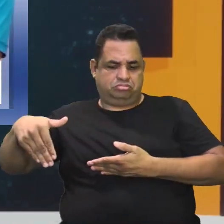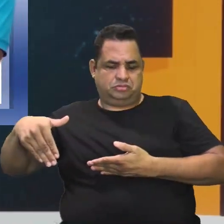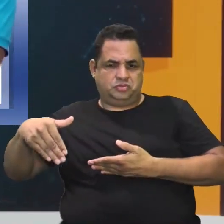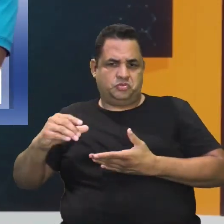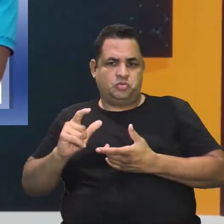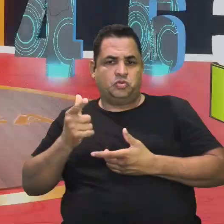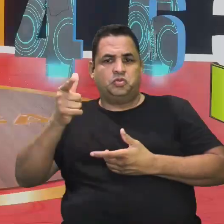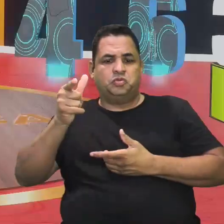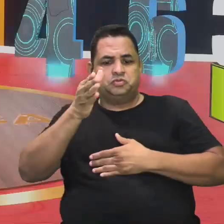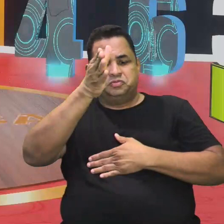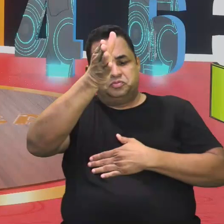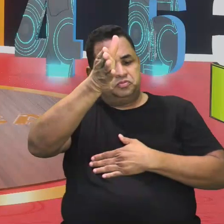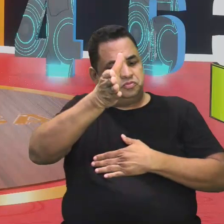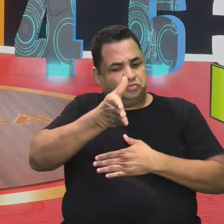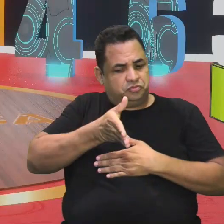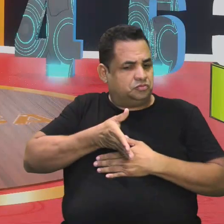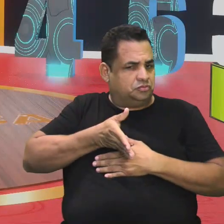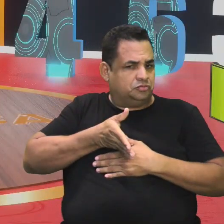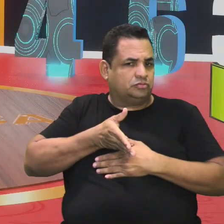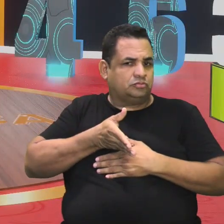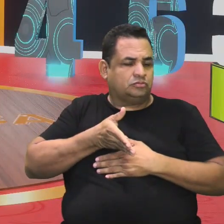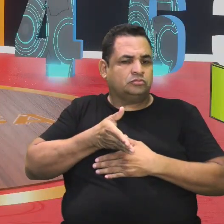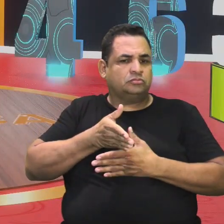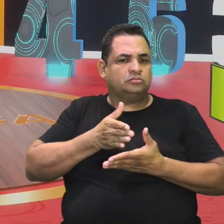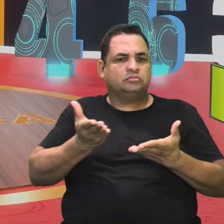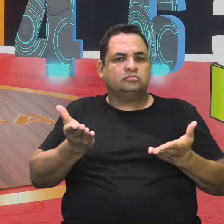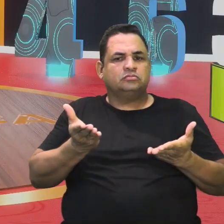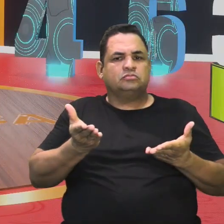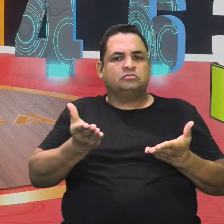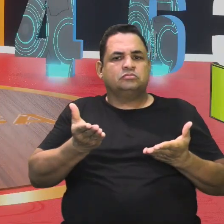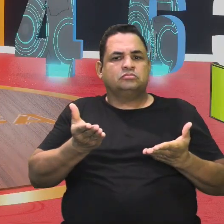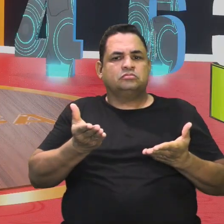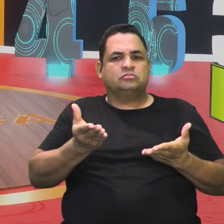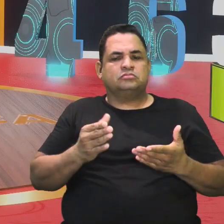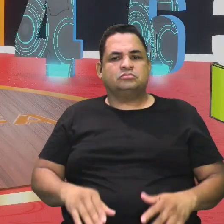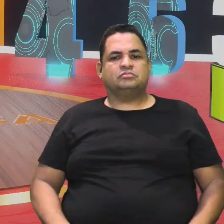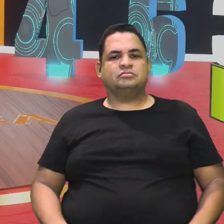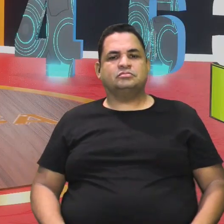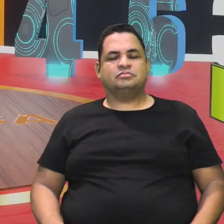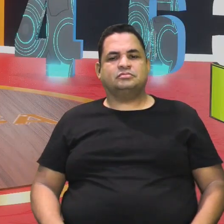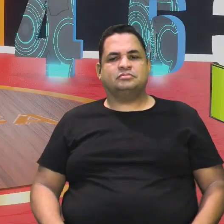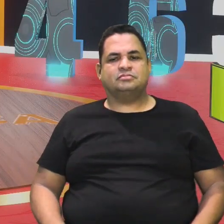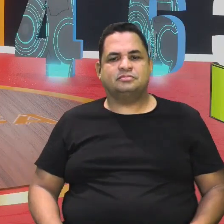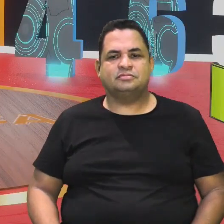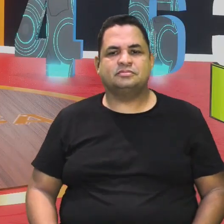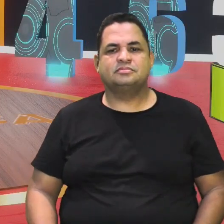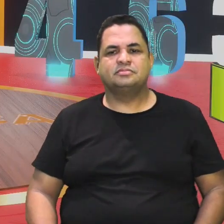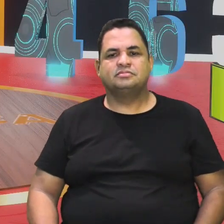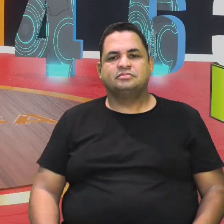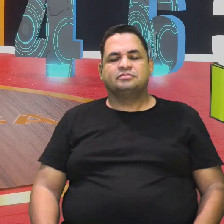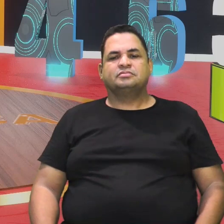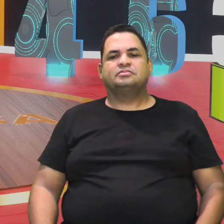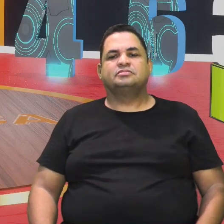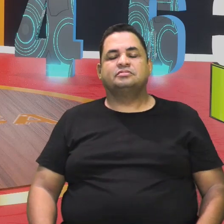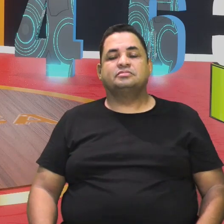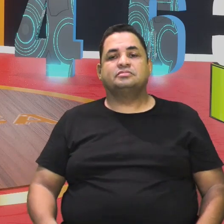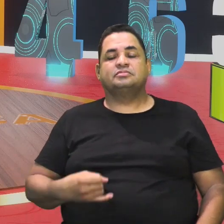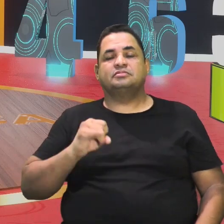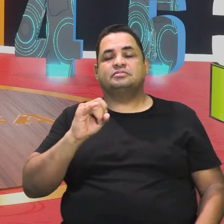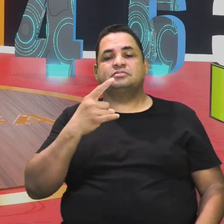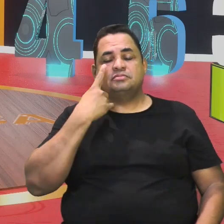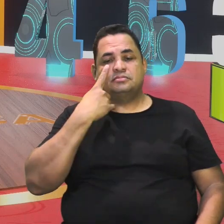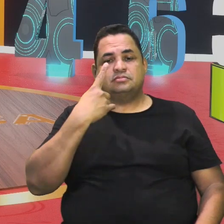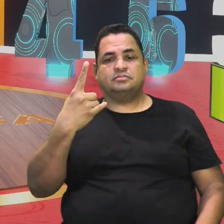outras ruas posicionadas de outra maneira. Quase, né? Não, eu não ia falar não, porque... Outra coisa, se nós olharmos,